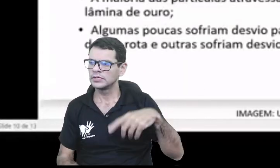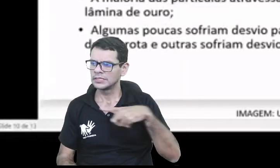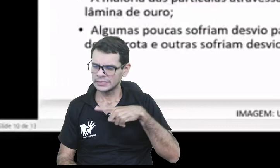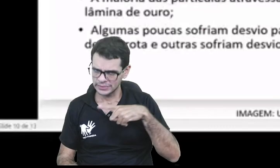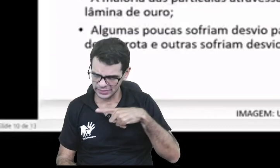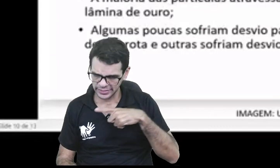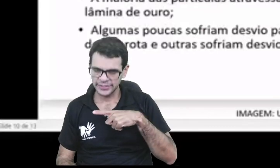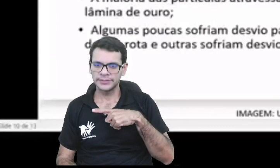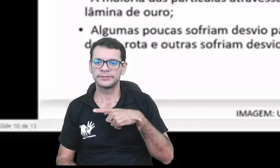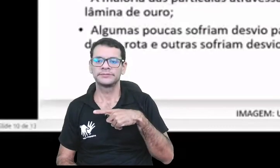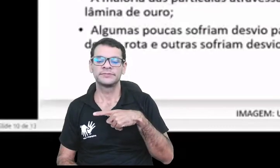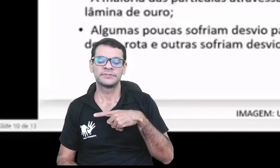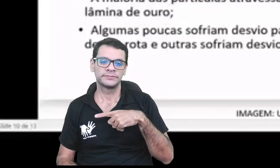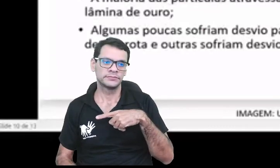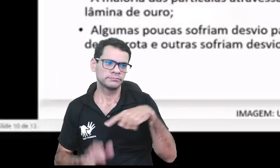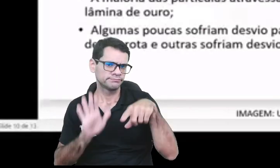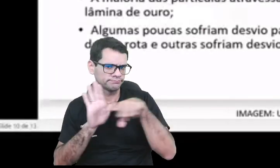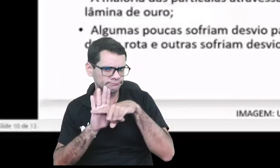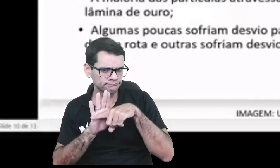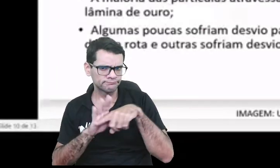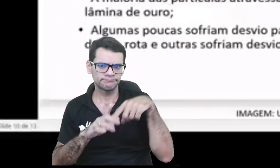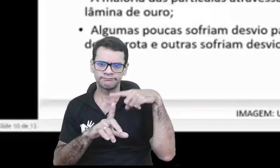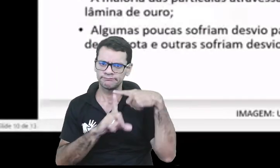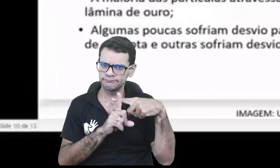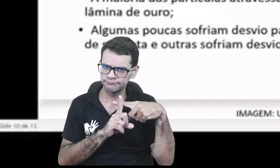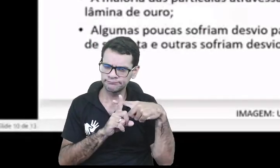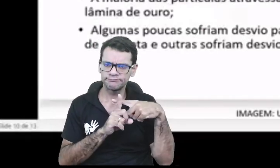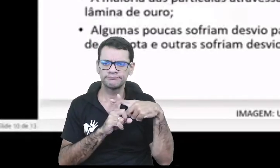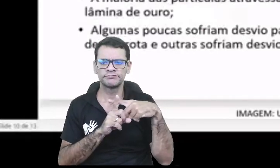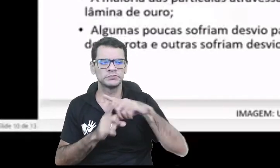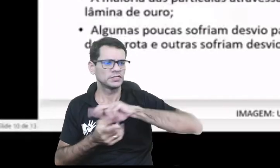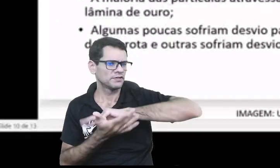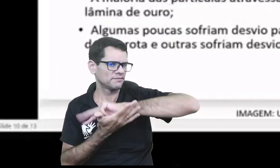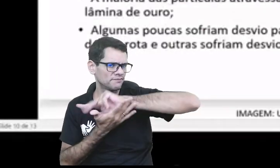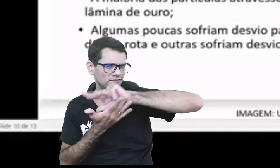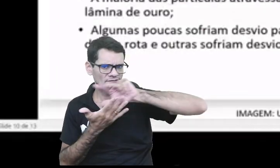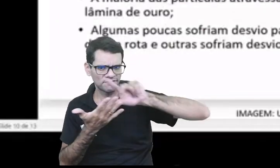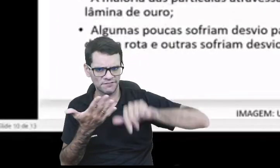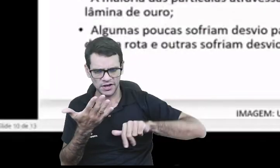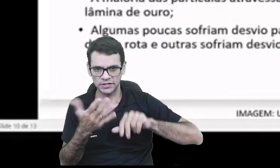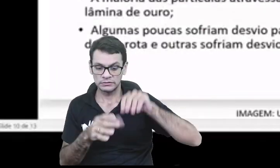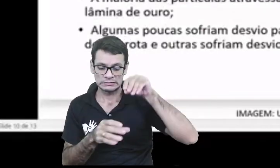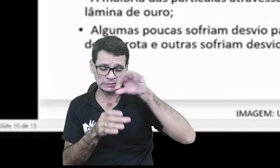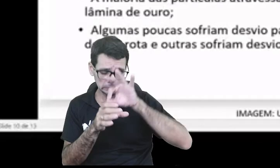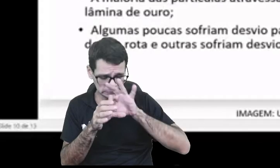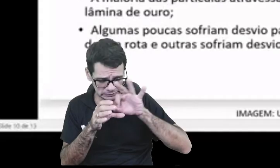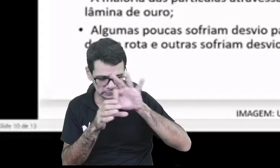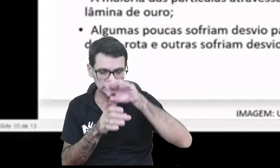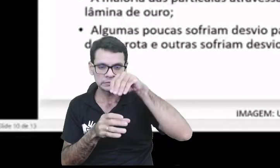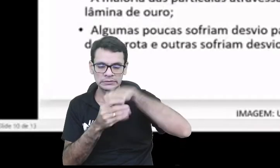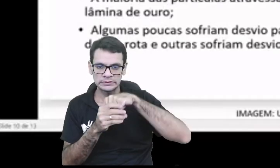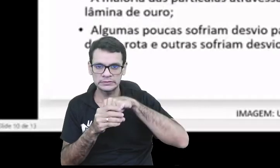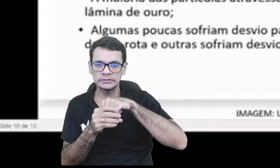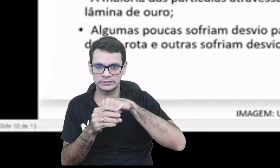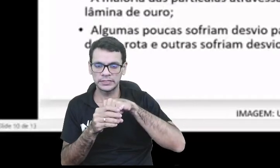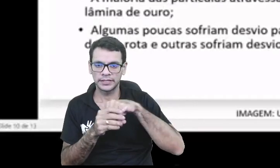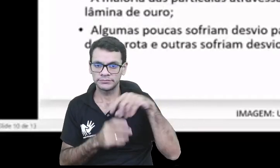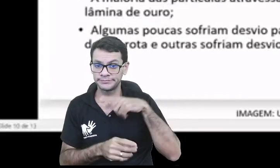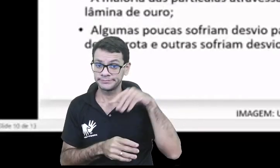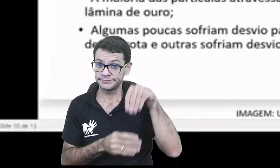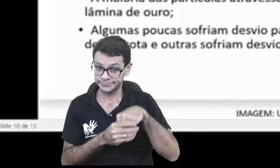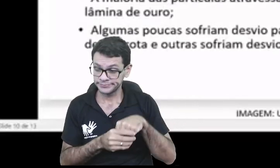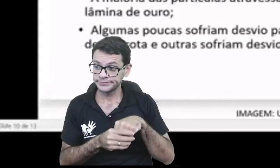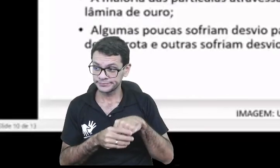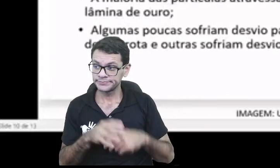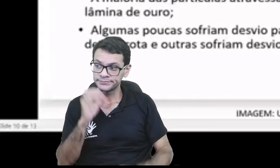elétricas negativas, positivas, então tem várias partículas que estão subatômicas aí,